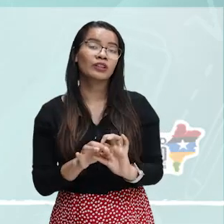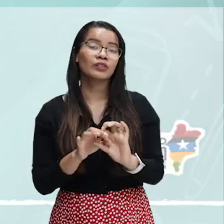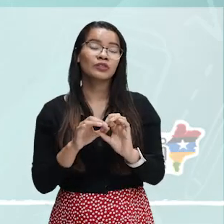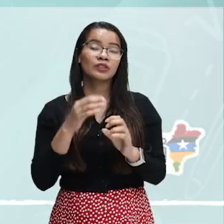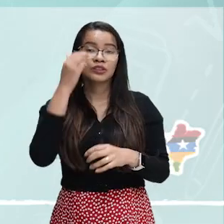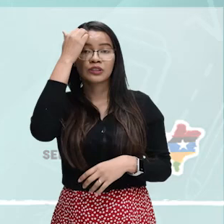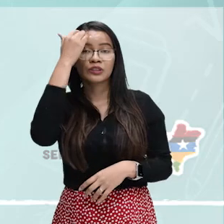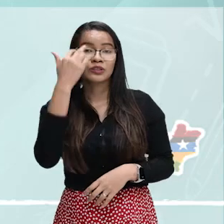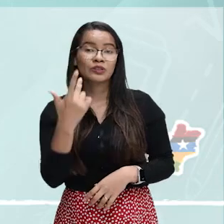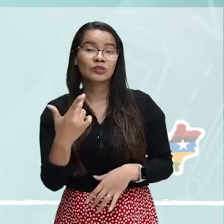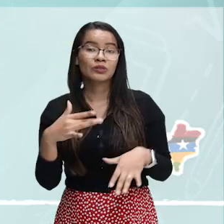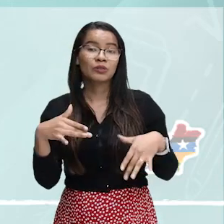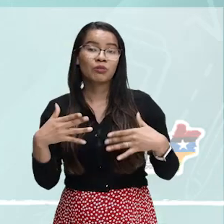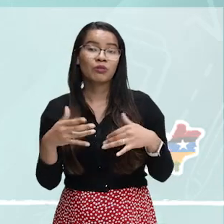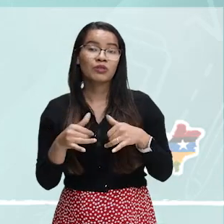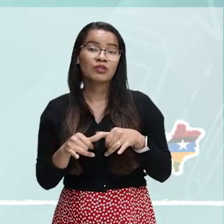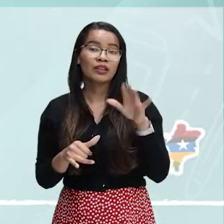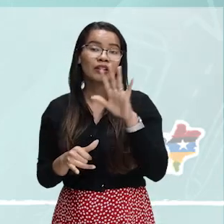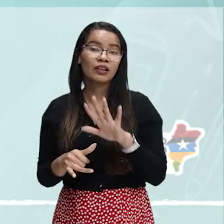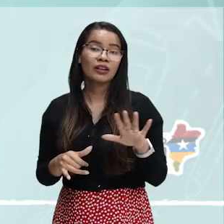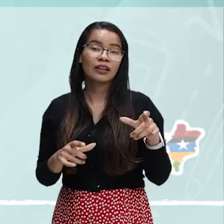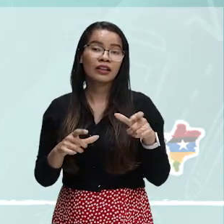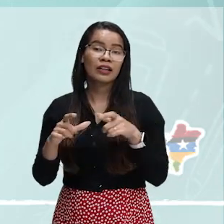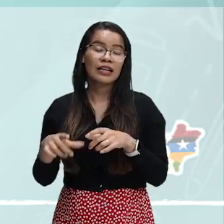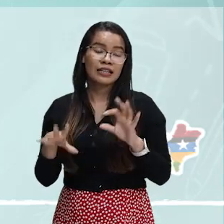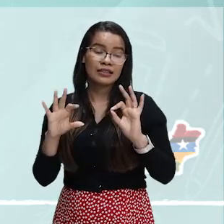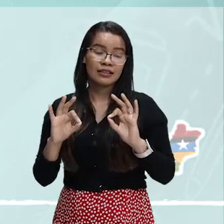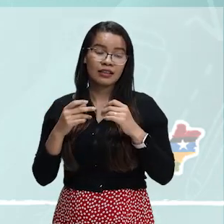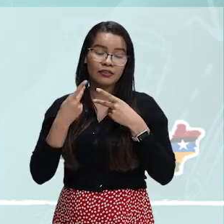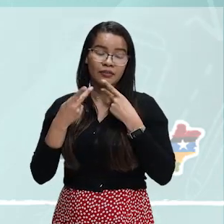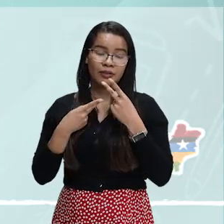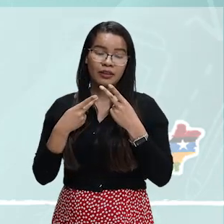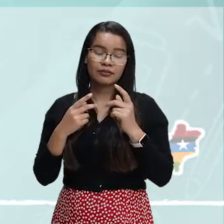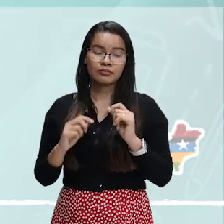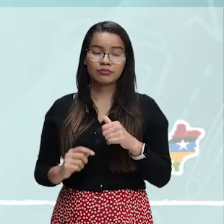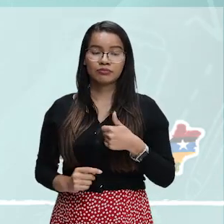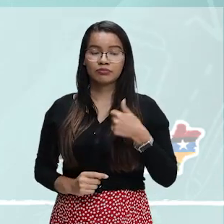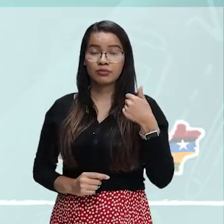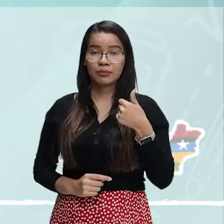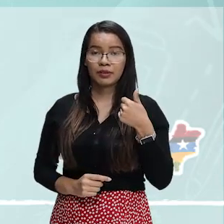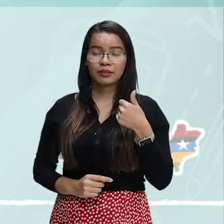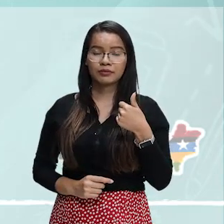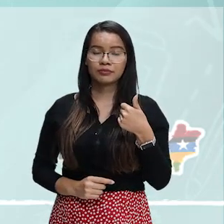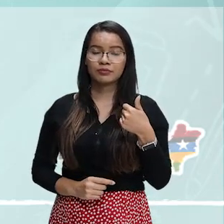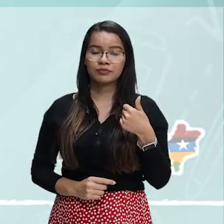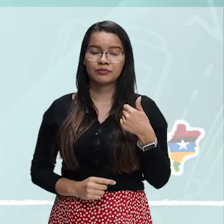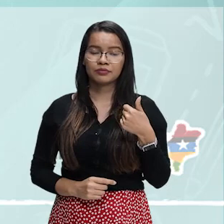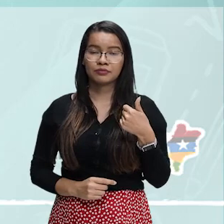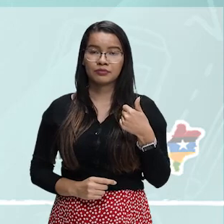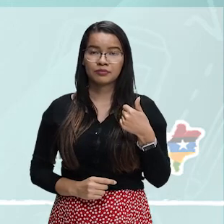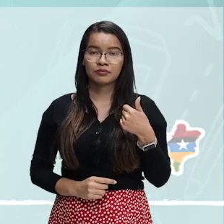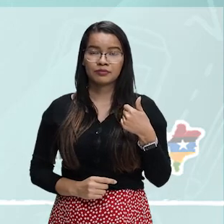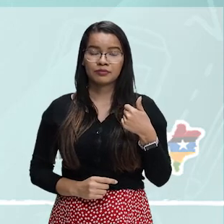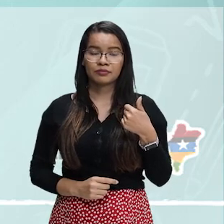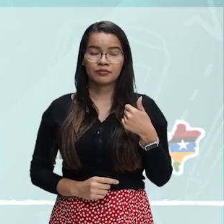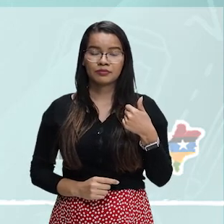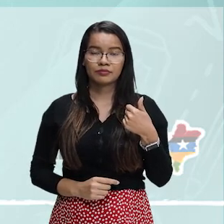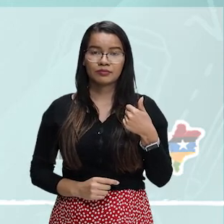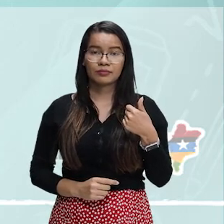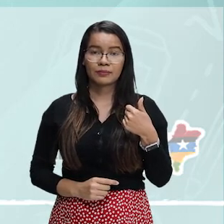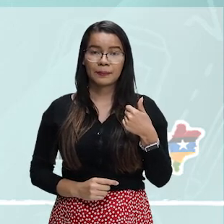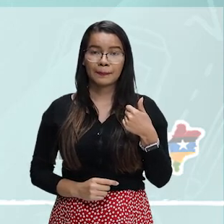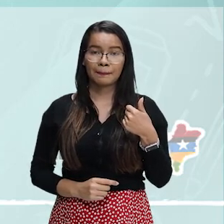realismo está situado, são corretas proposições. 1. O Brasil vivia tempos de calmaria